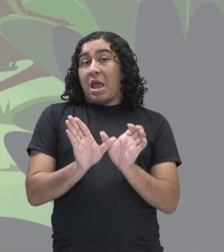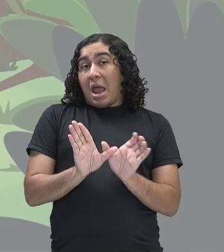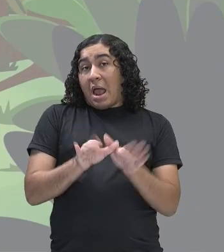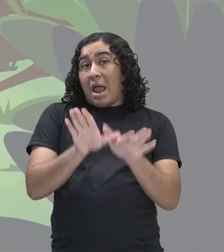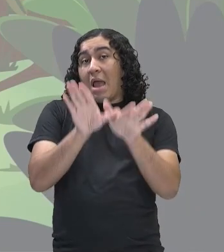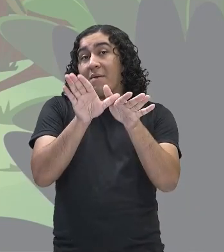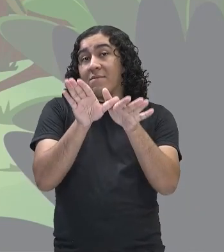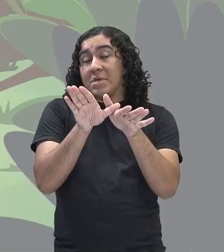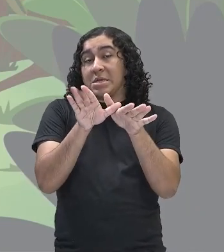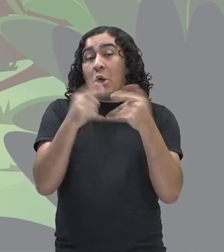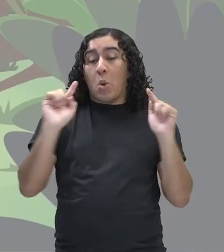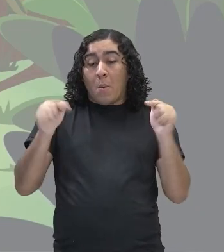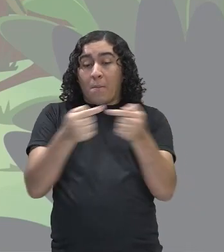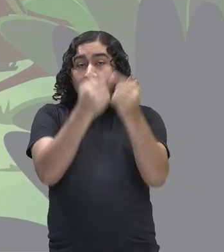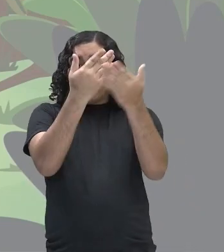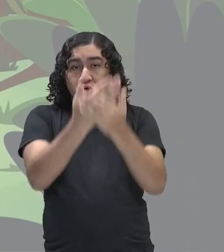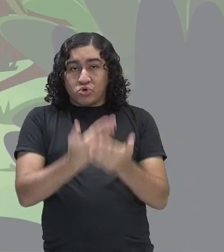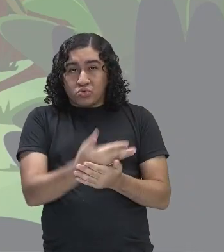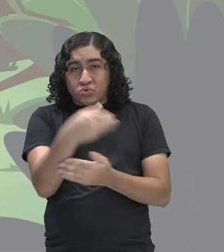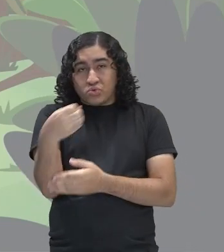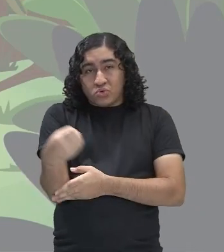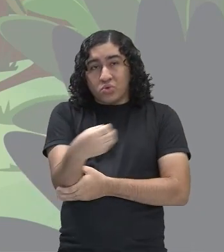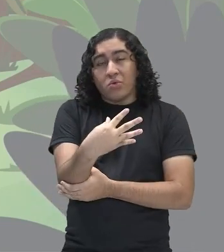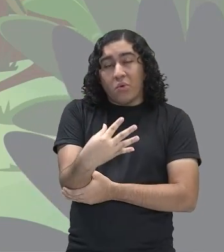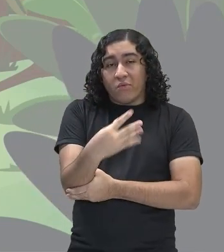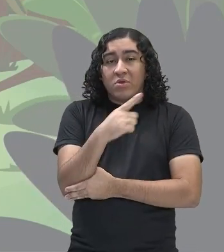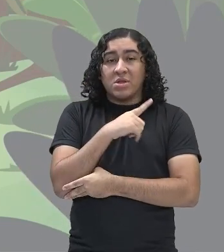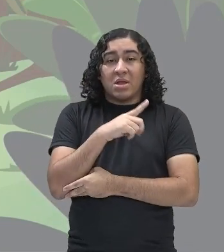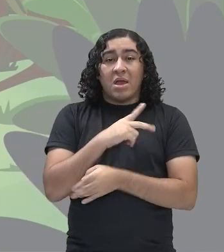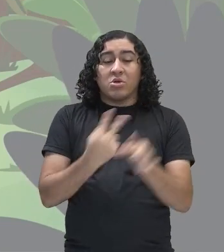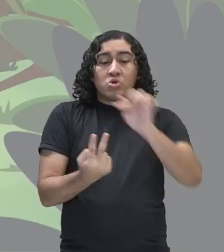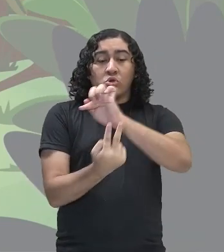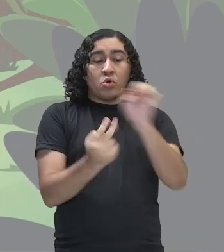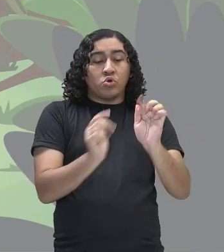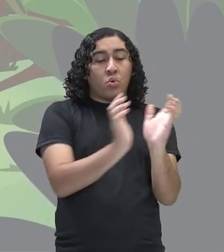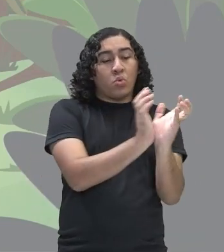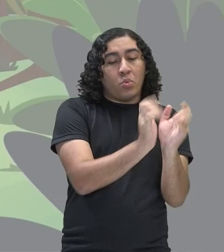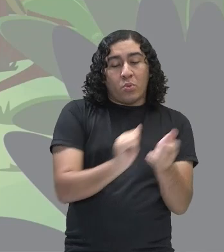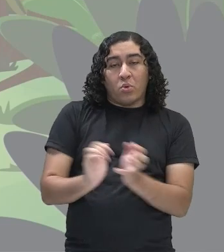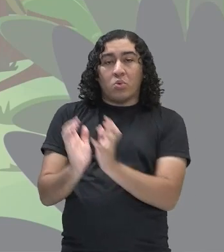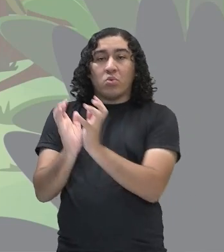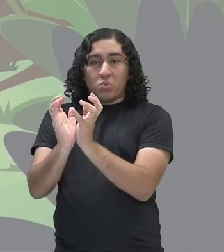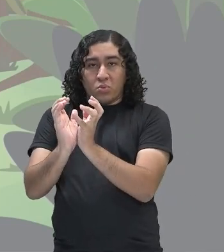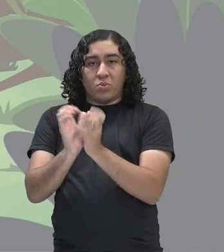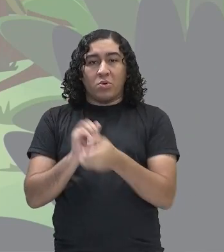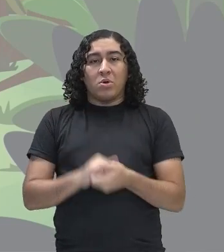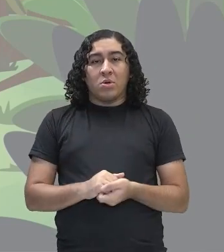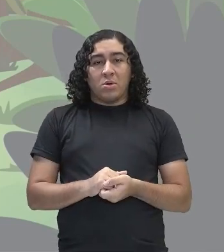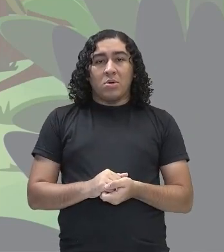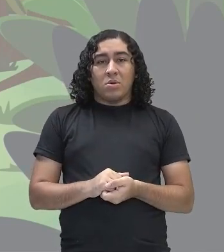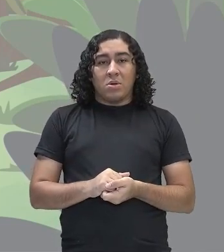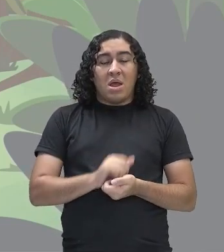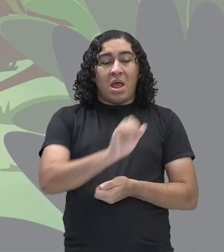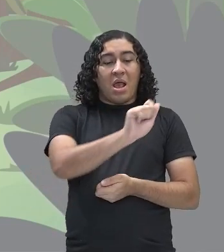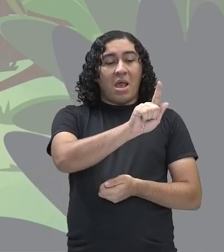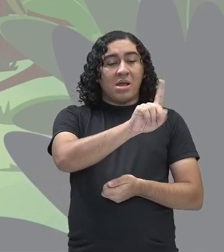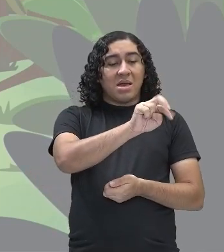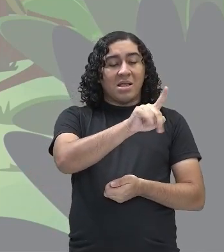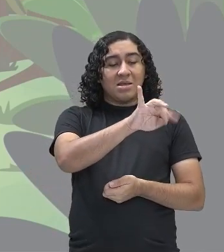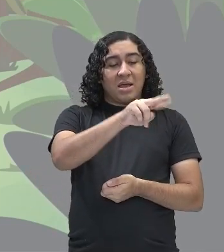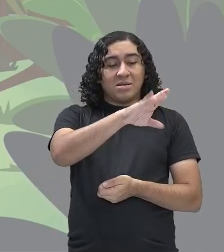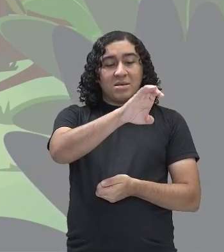mais recentes, são classificados também em dois grandes grupos, as galoânceres e as neoaves.